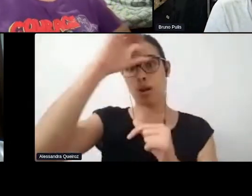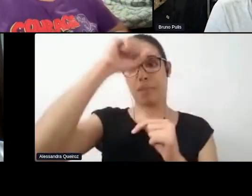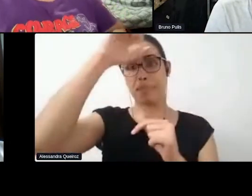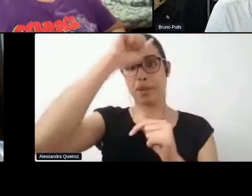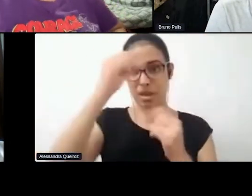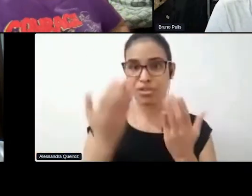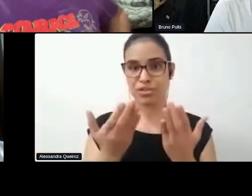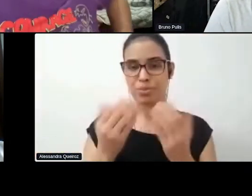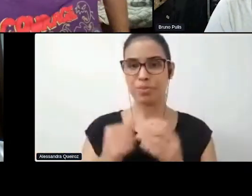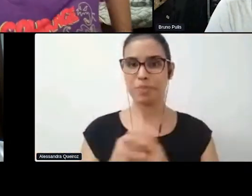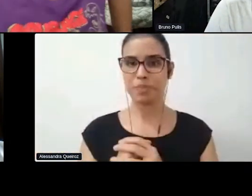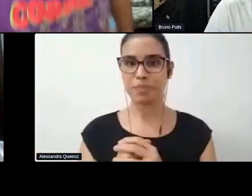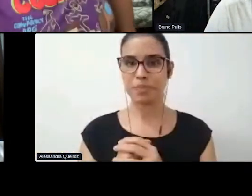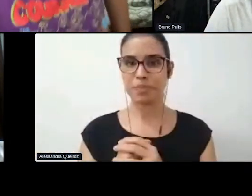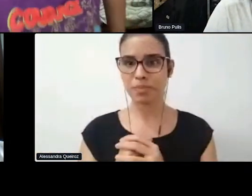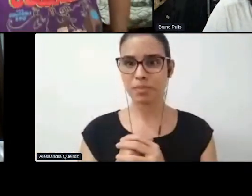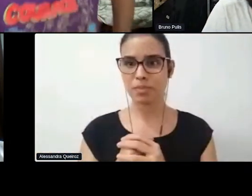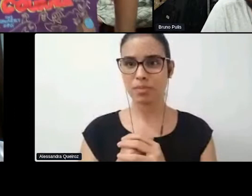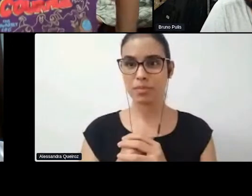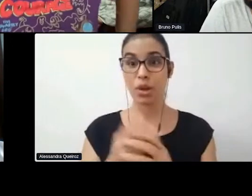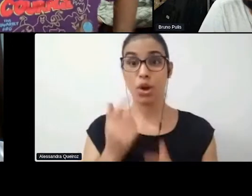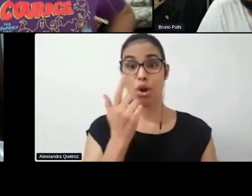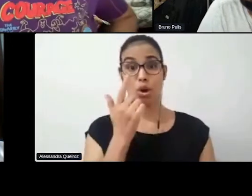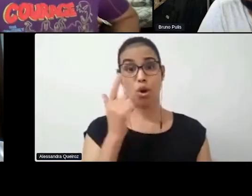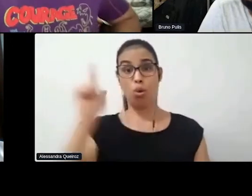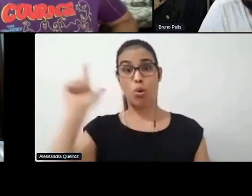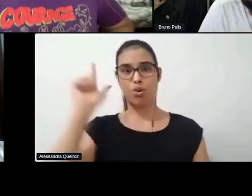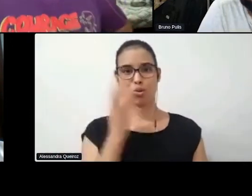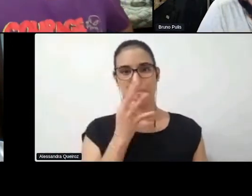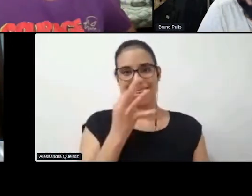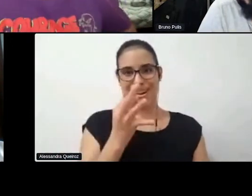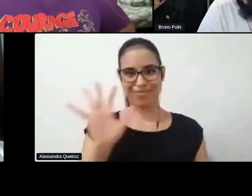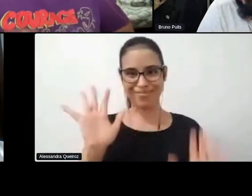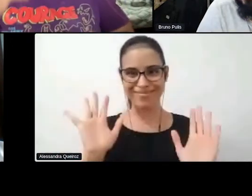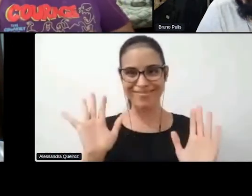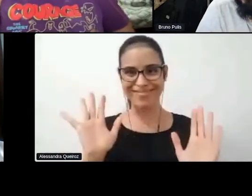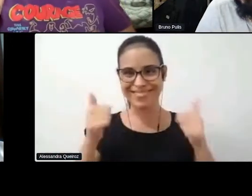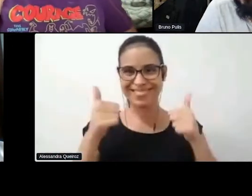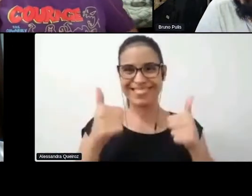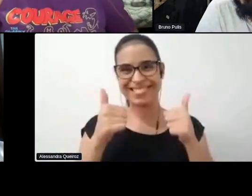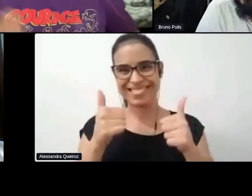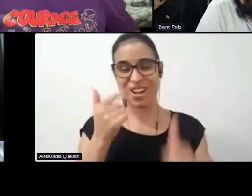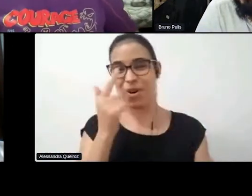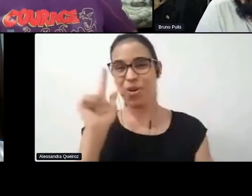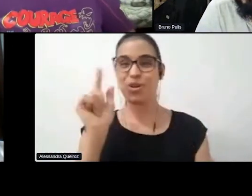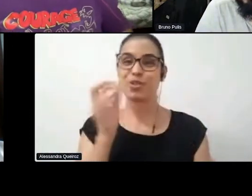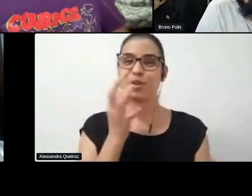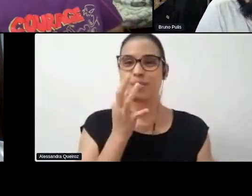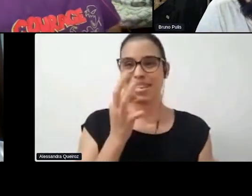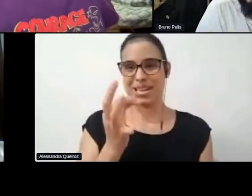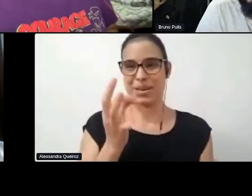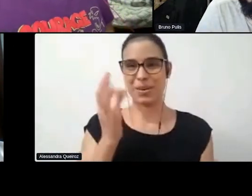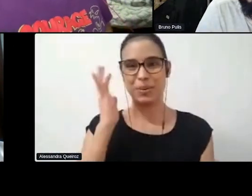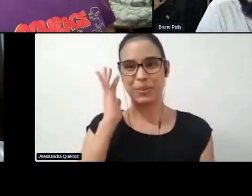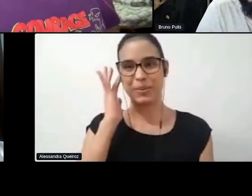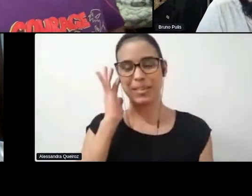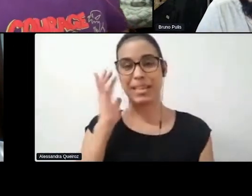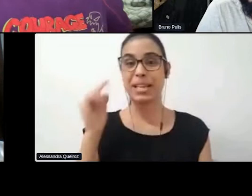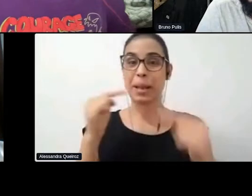Legal. Eu vou trazer uma outra visão. Eu vou trazer minha visão um pouquinho mais de gestão.